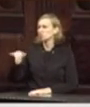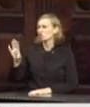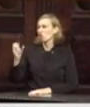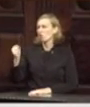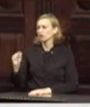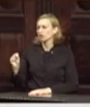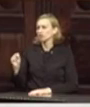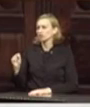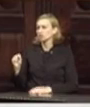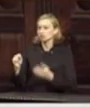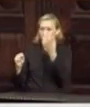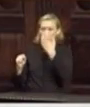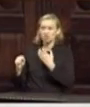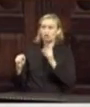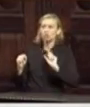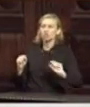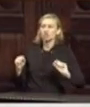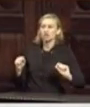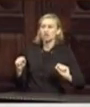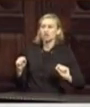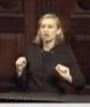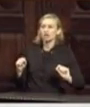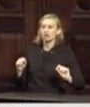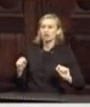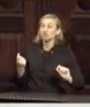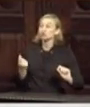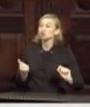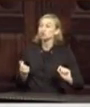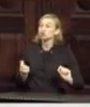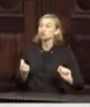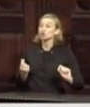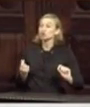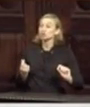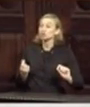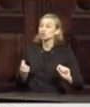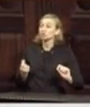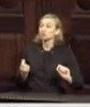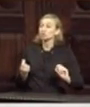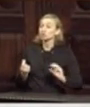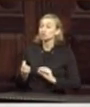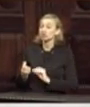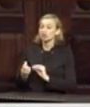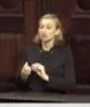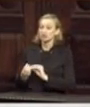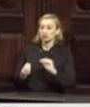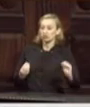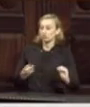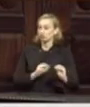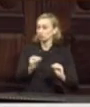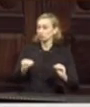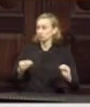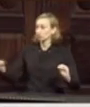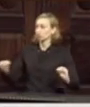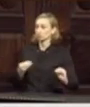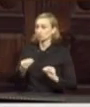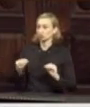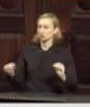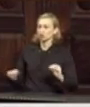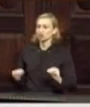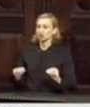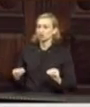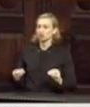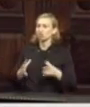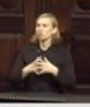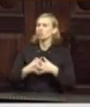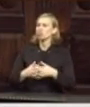em jogo é o desmonte das políticas ambientais do Estado do Rio de Janeiro, não só para esse momento de